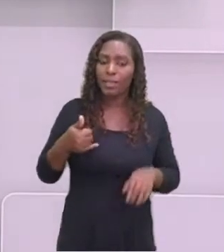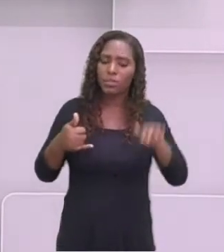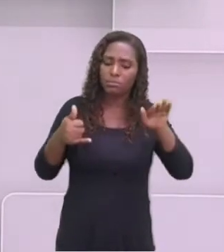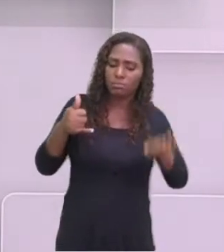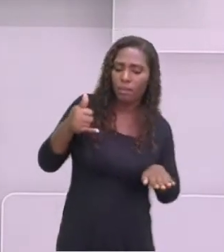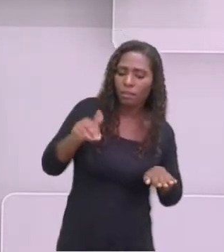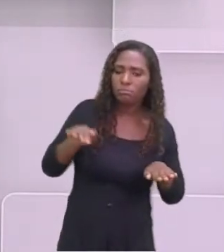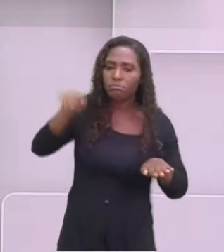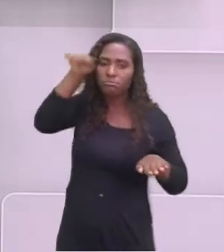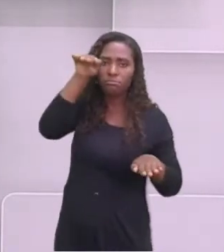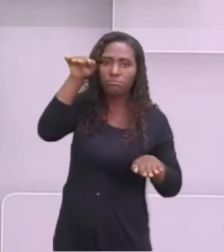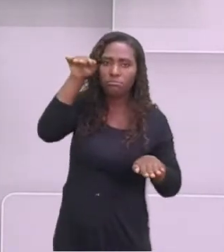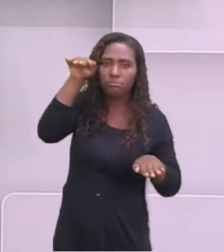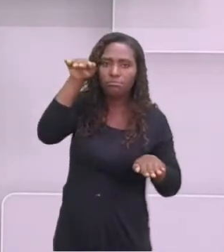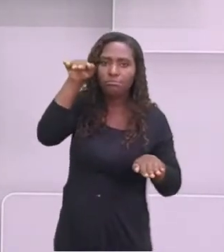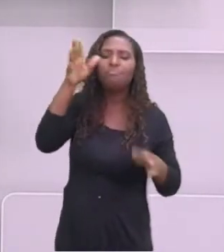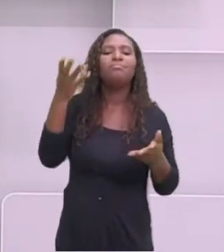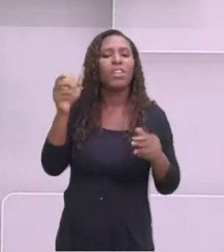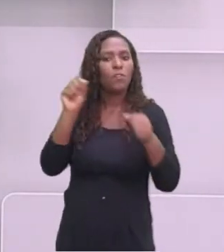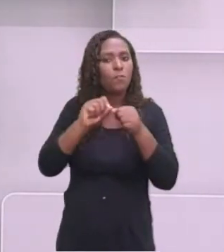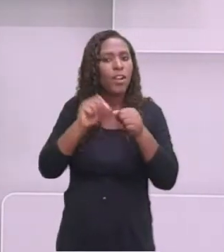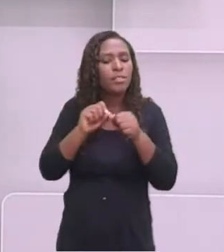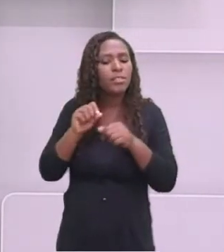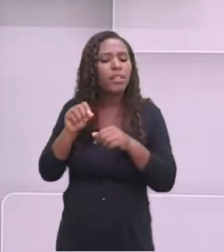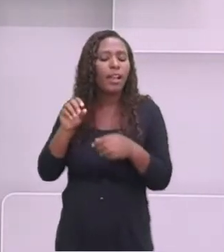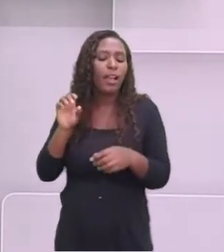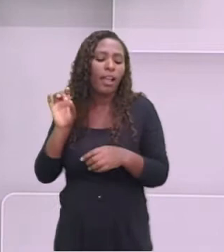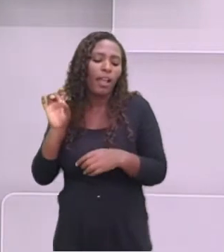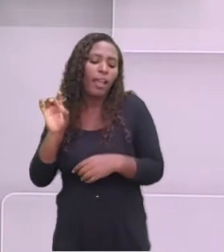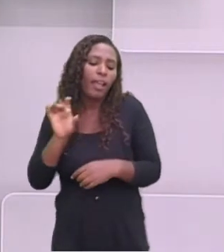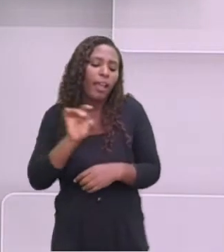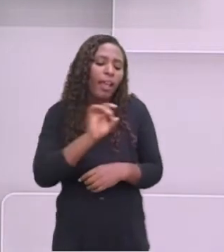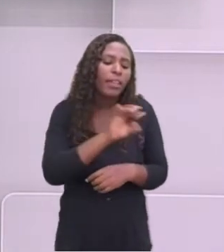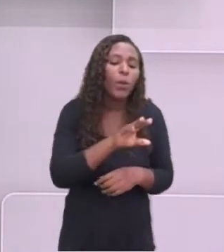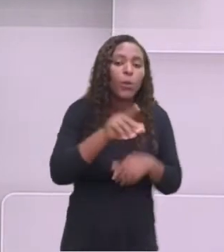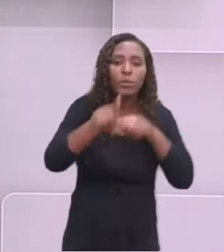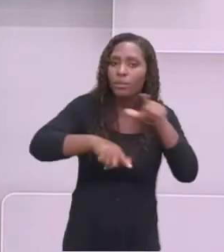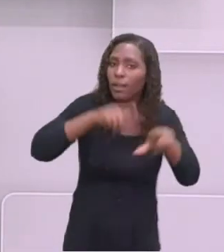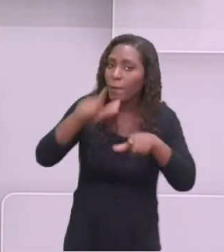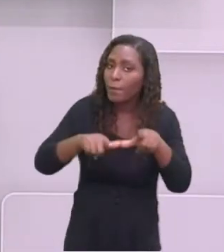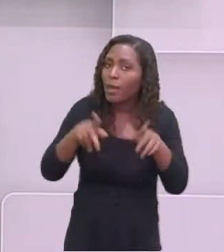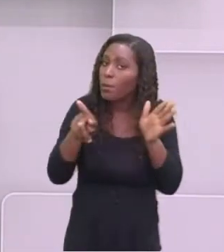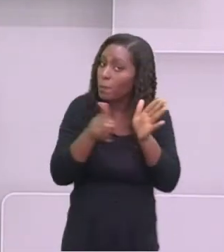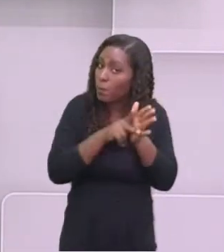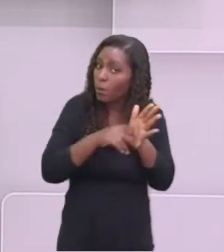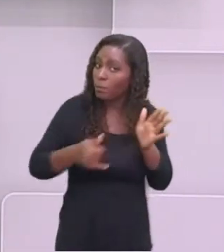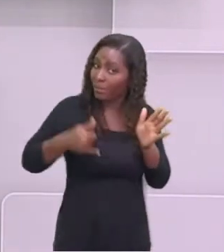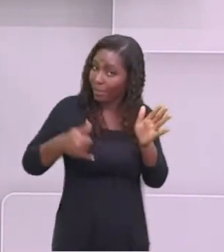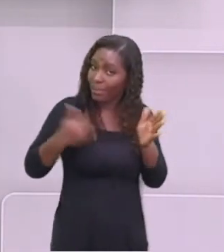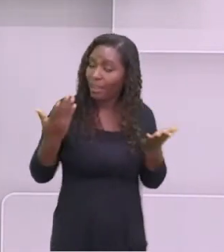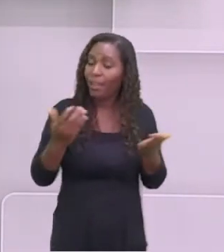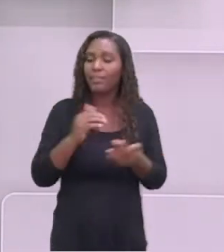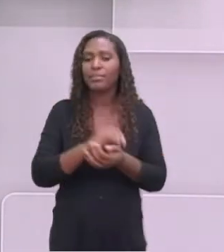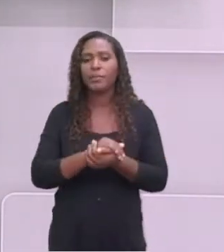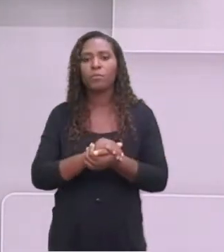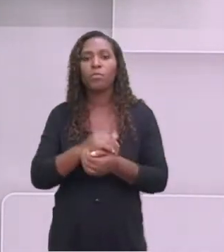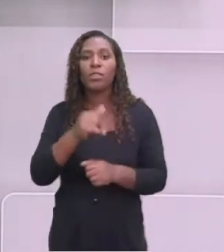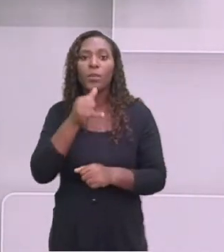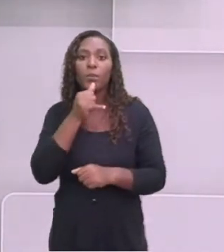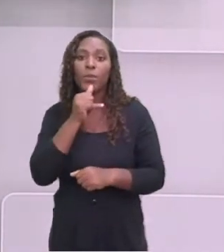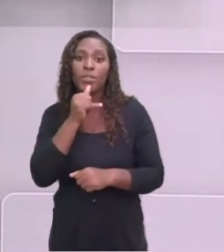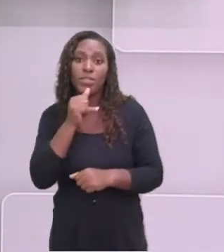idade. Os idosos e crianças não trabalhavam, exceto